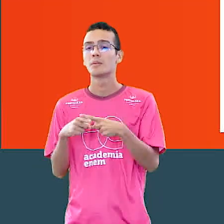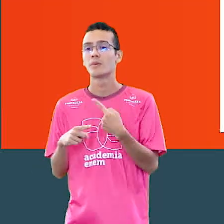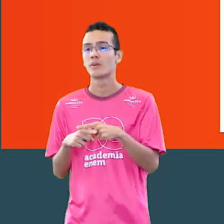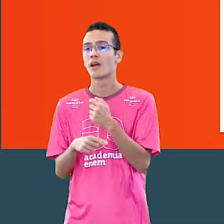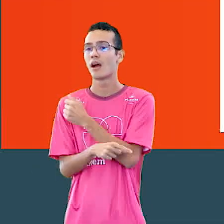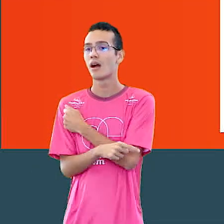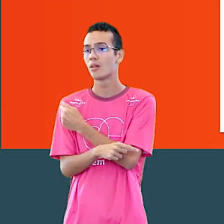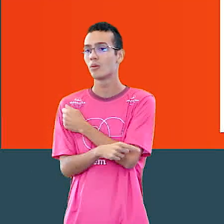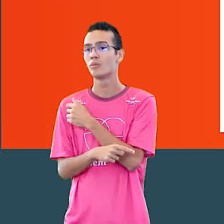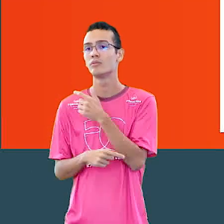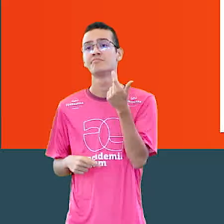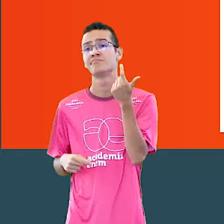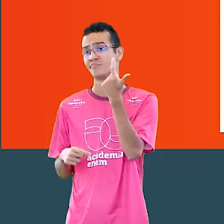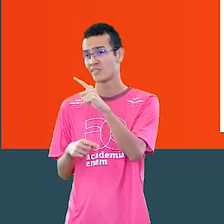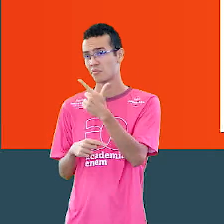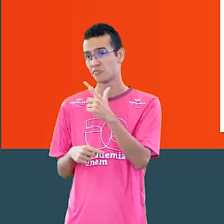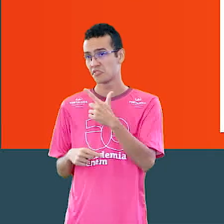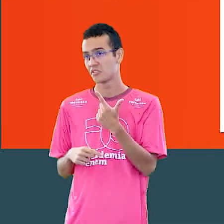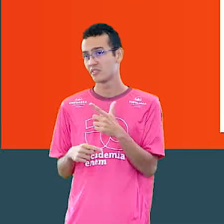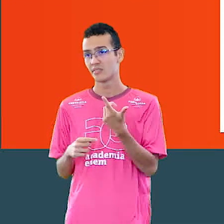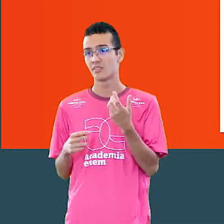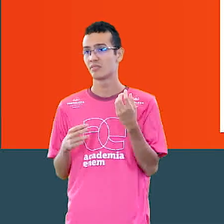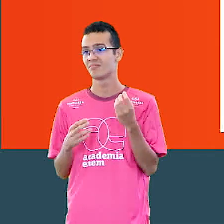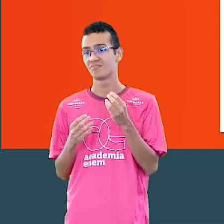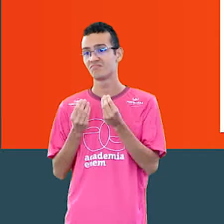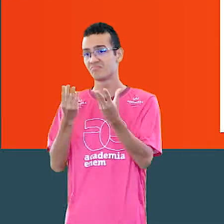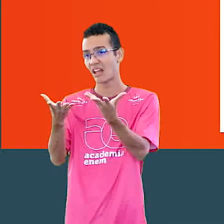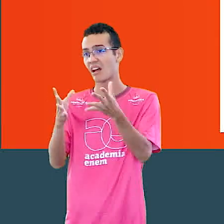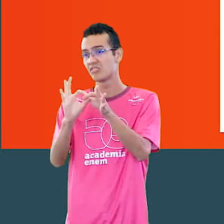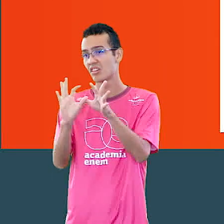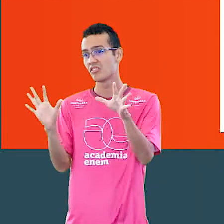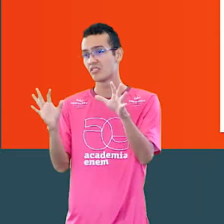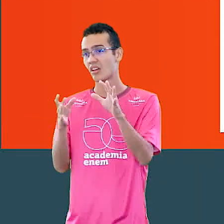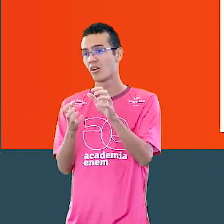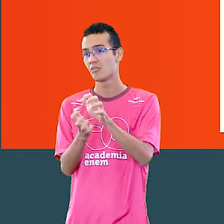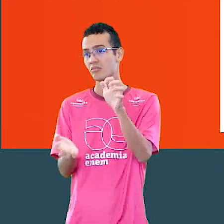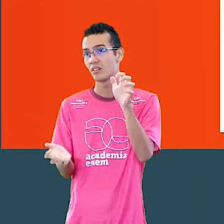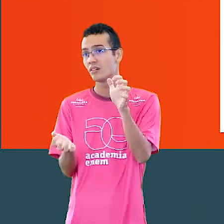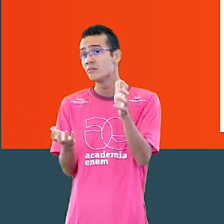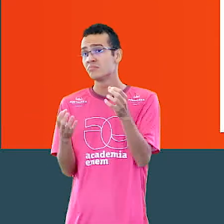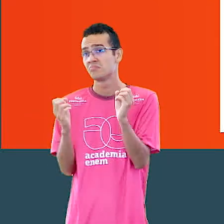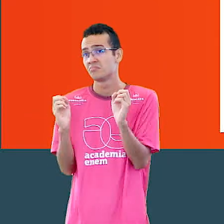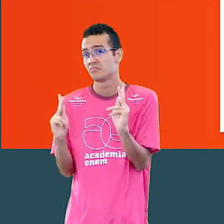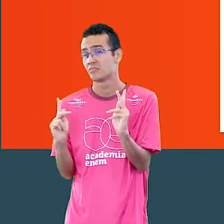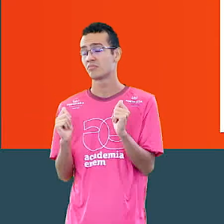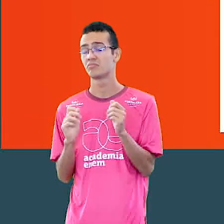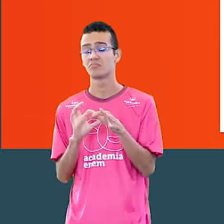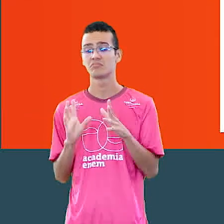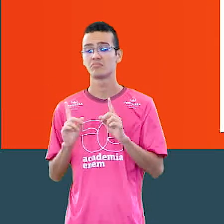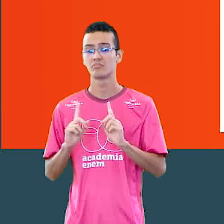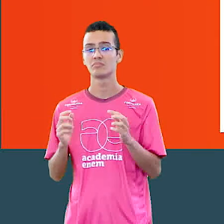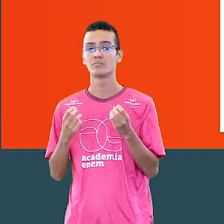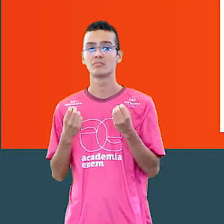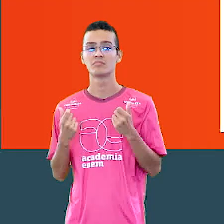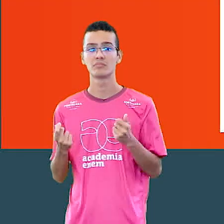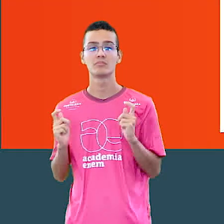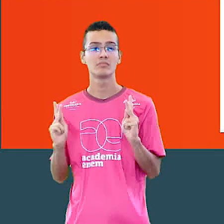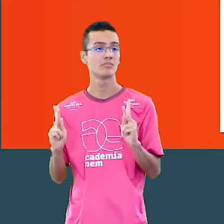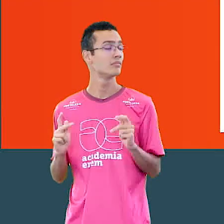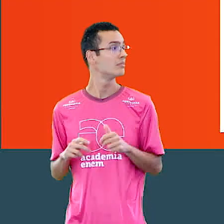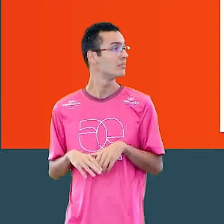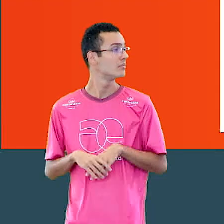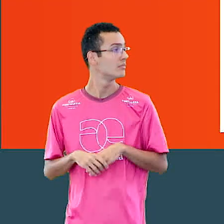nessa planilha, não é obrigado, teve aluno que não cedeu, tá certo? Muito bem, outra coisa...